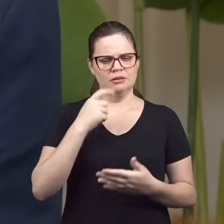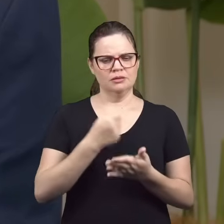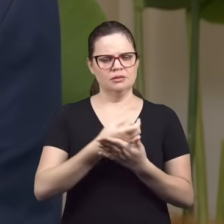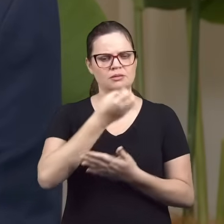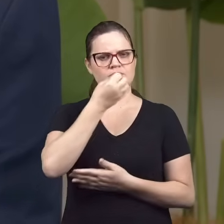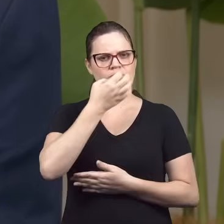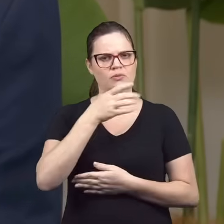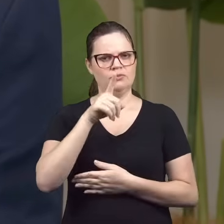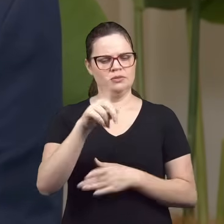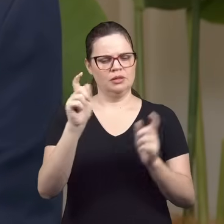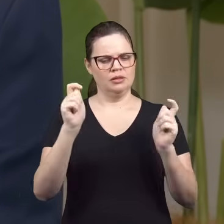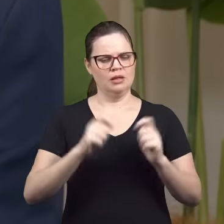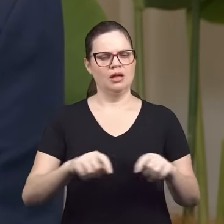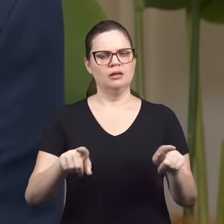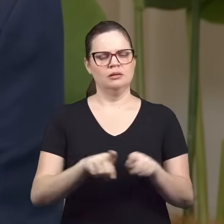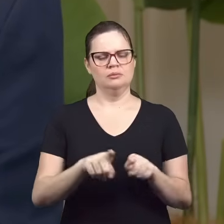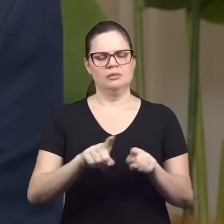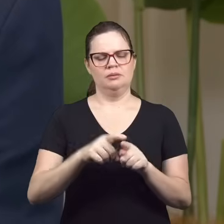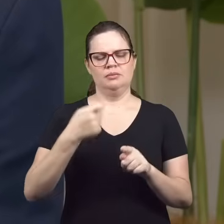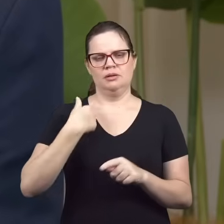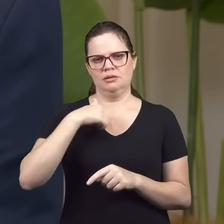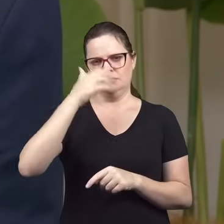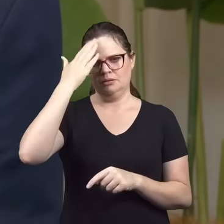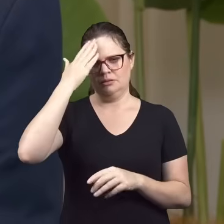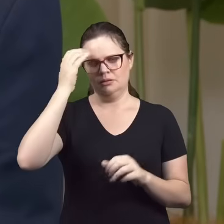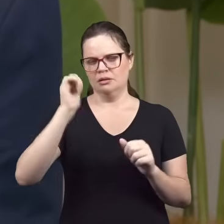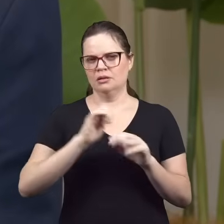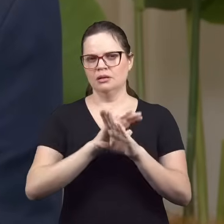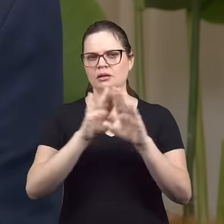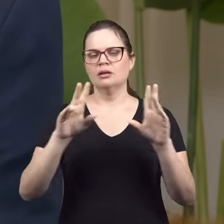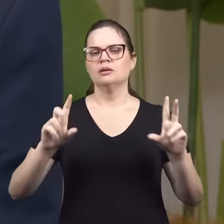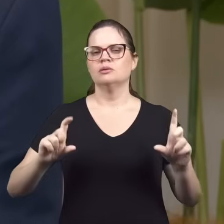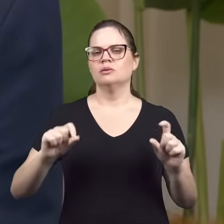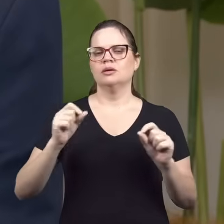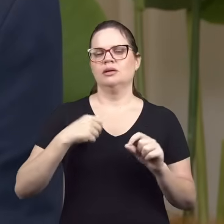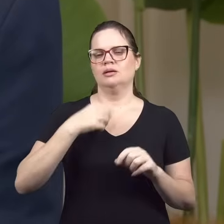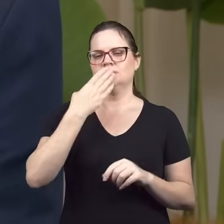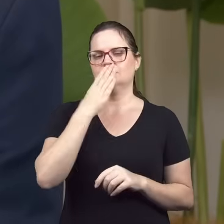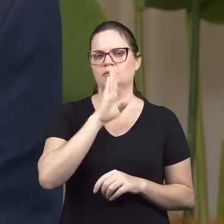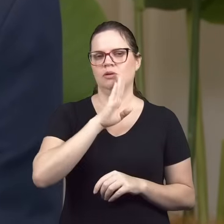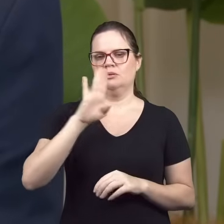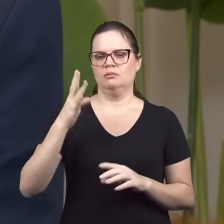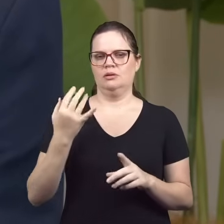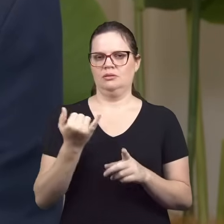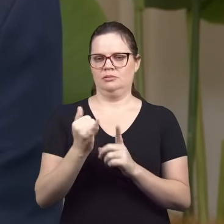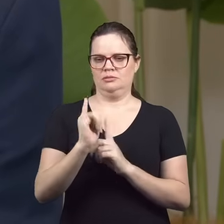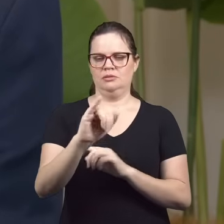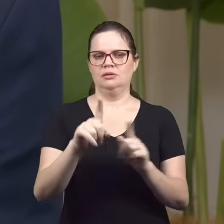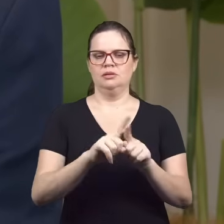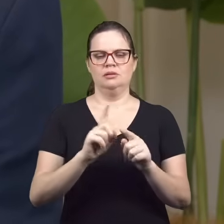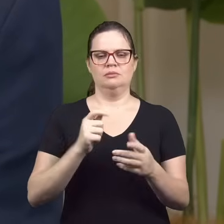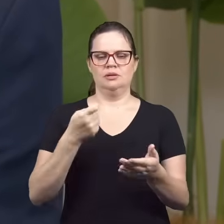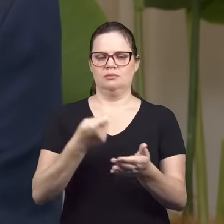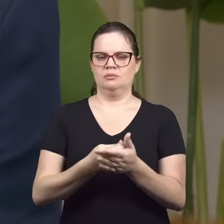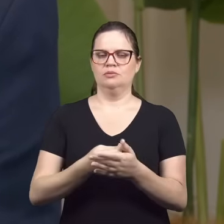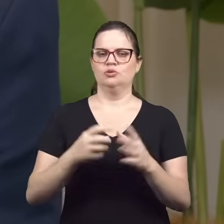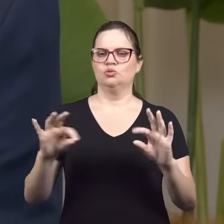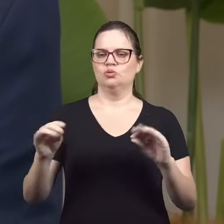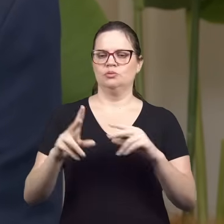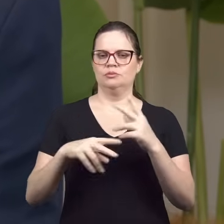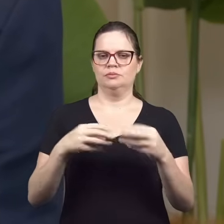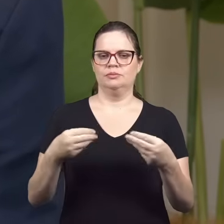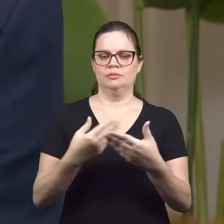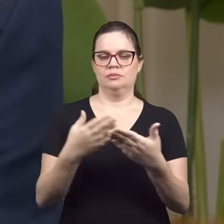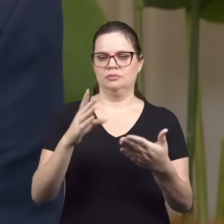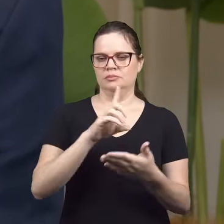também possa colher as promessas e a recompensa que vem da parte do nosso Deus, porque Ele é Deus